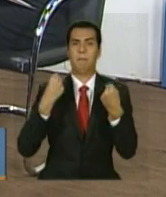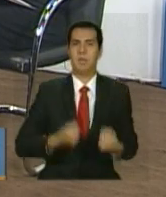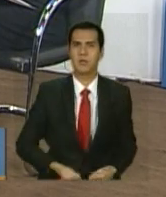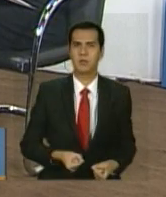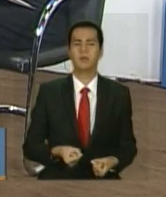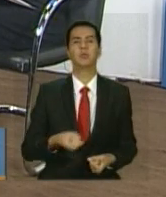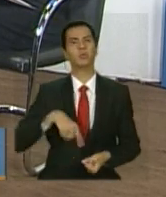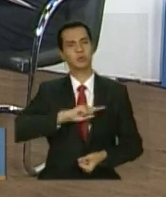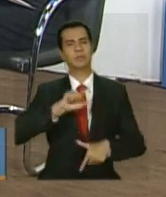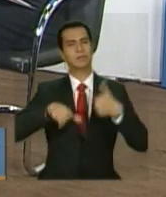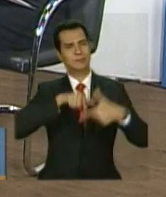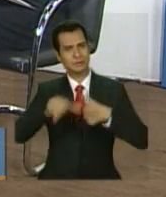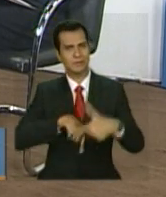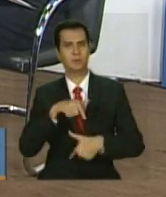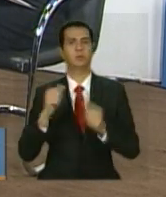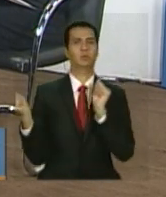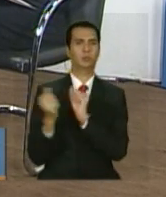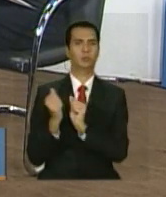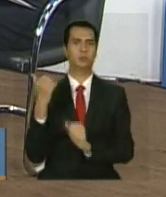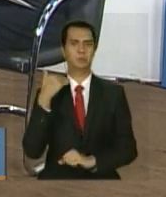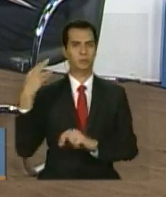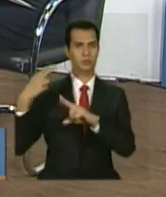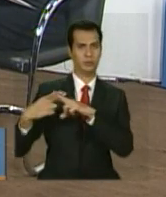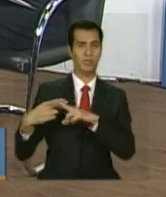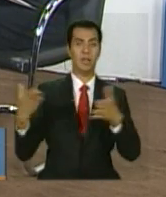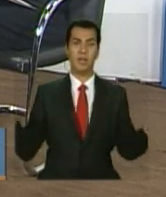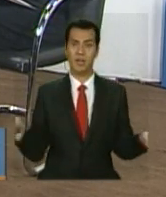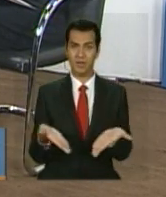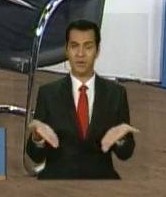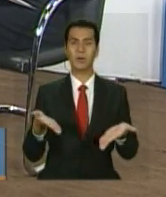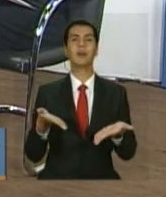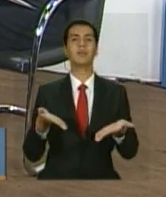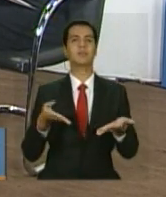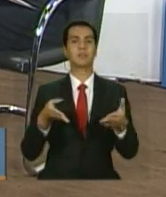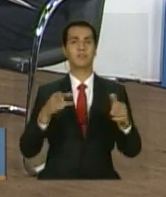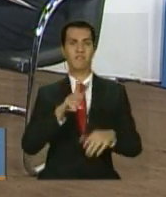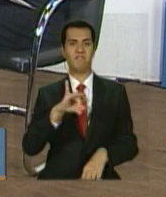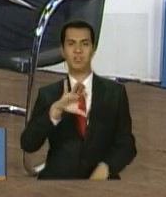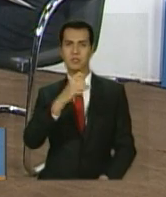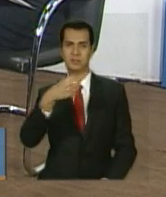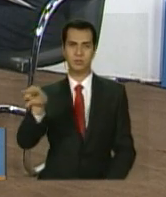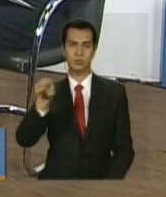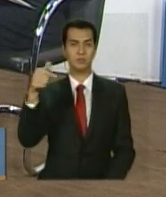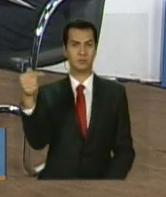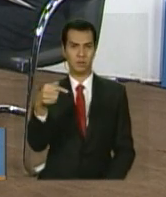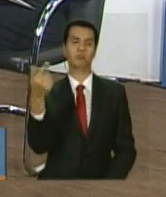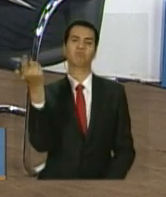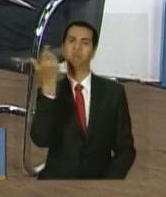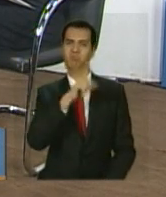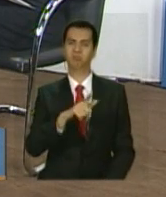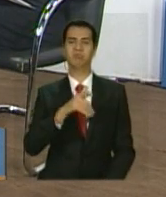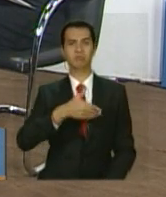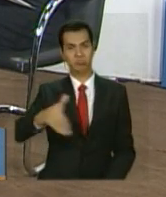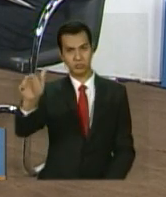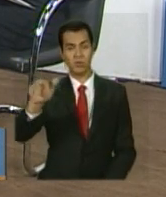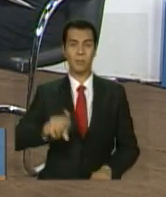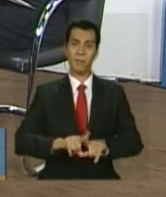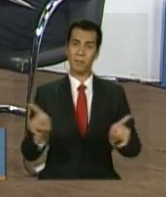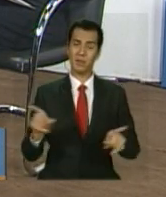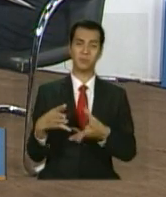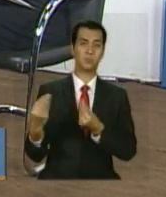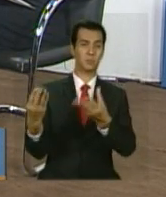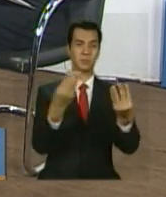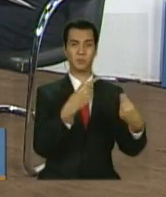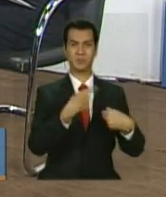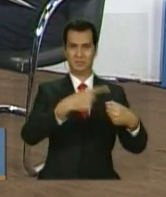Federal e a versão 7 está com o sistema em bom andamento. Mas houve, por isso, um prejuízo à atividade dos municípios.